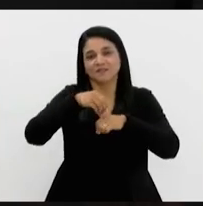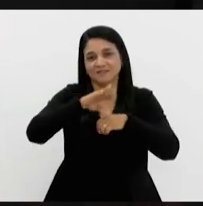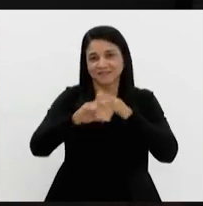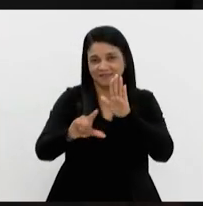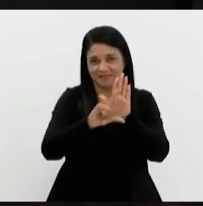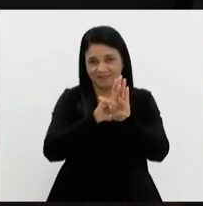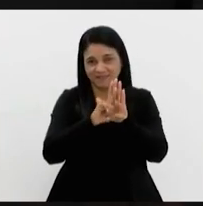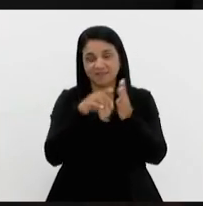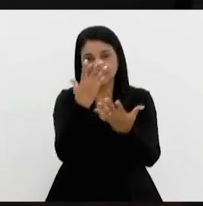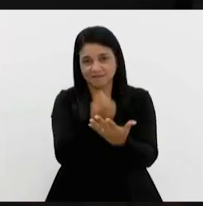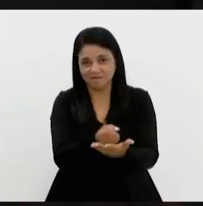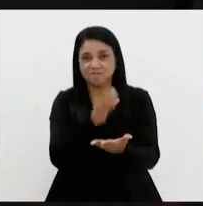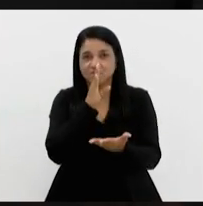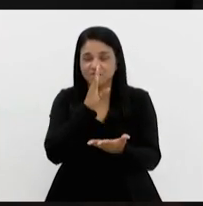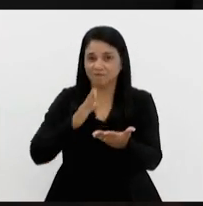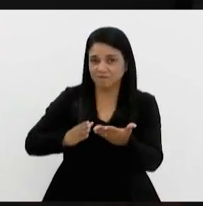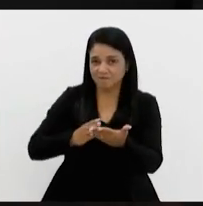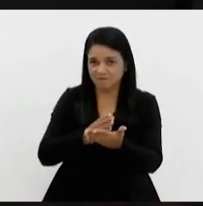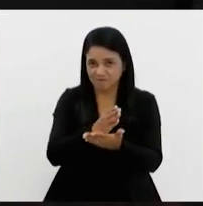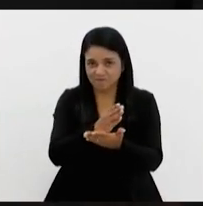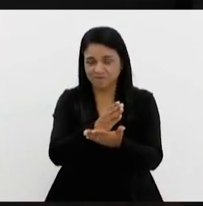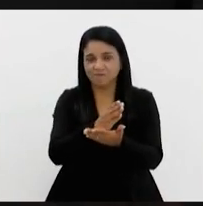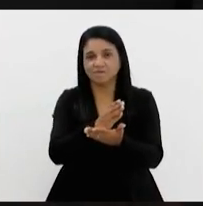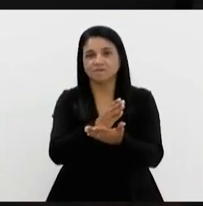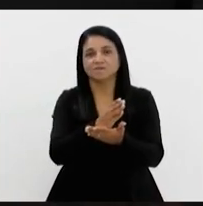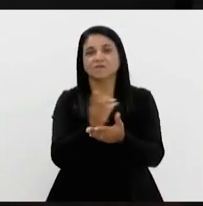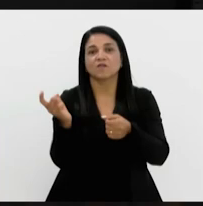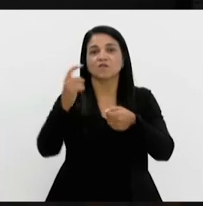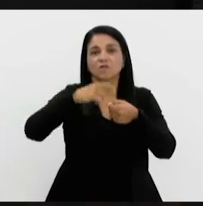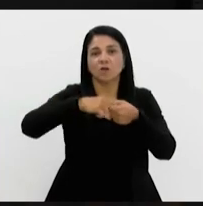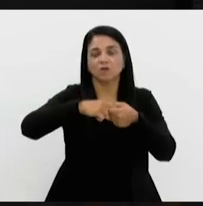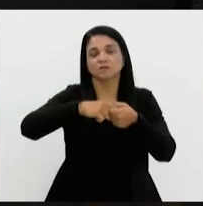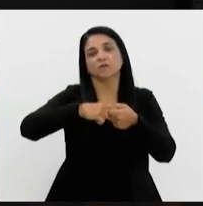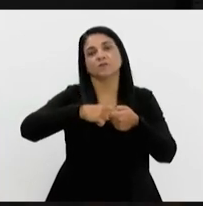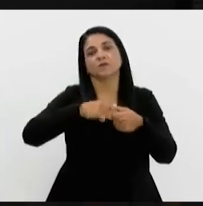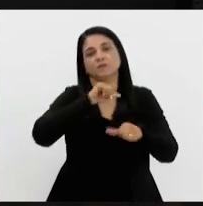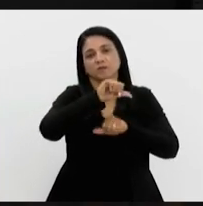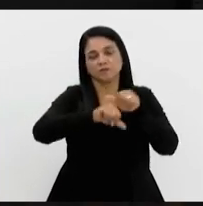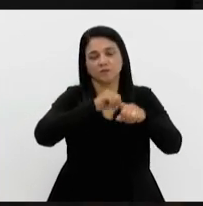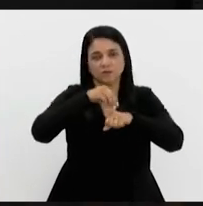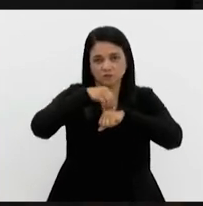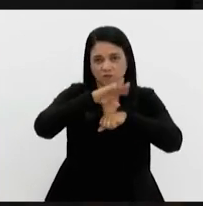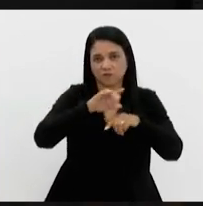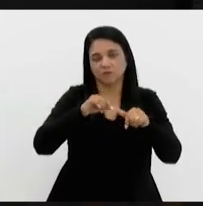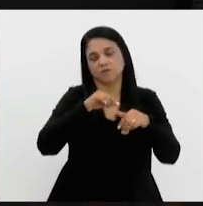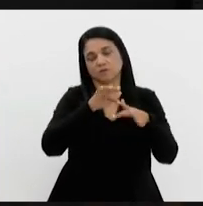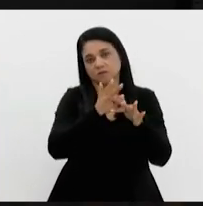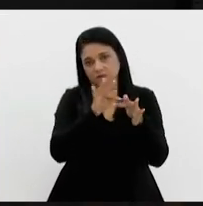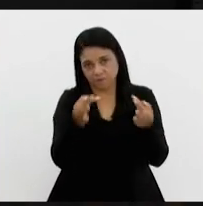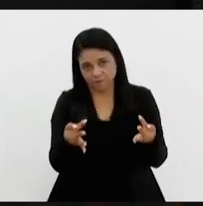os senhores que aprovam permaneçam como estão. Aprovado, retorno ao autor para transformação em indicação simples.